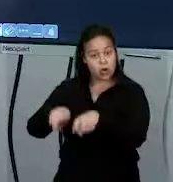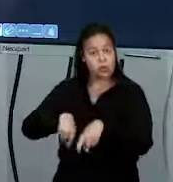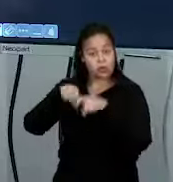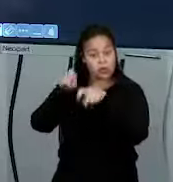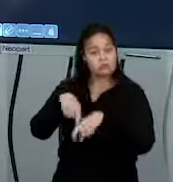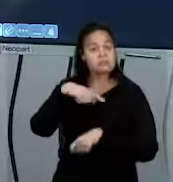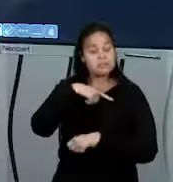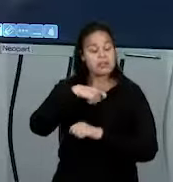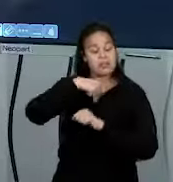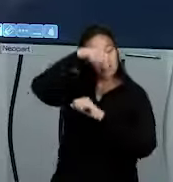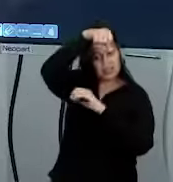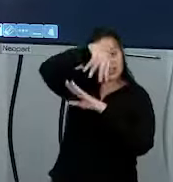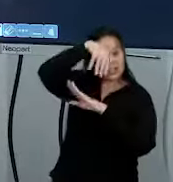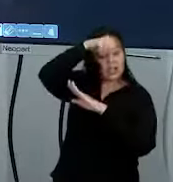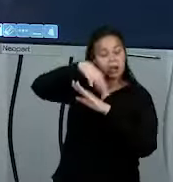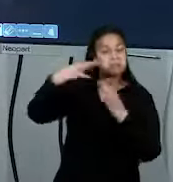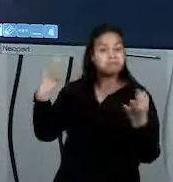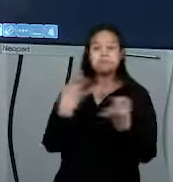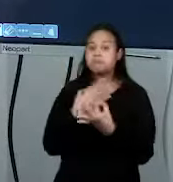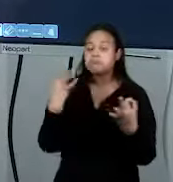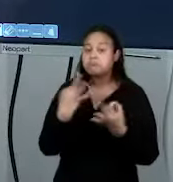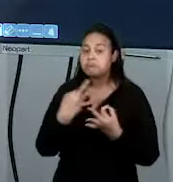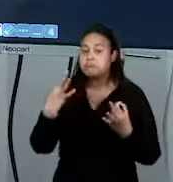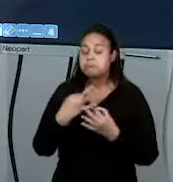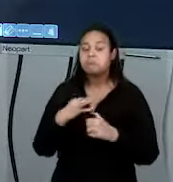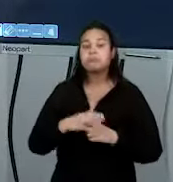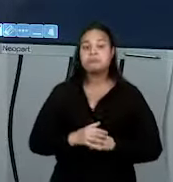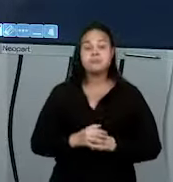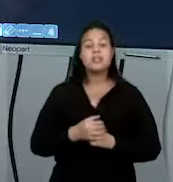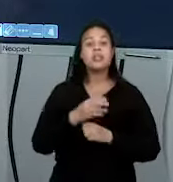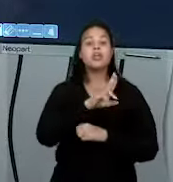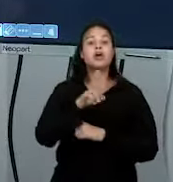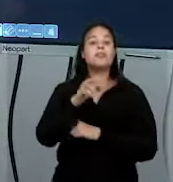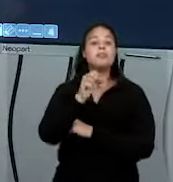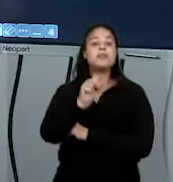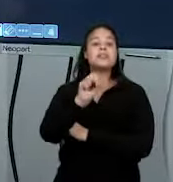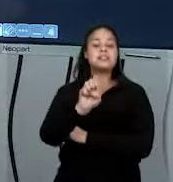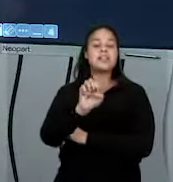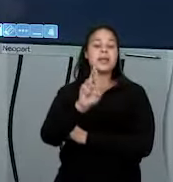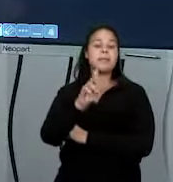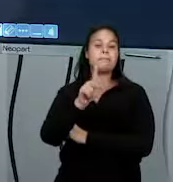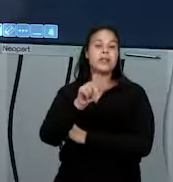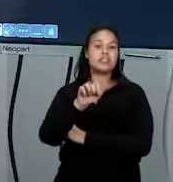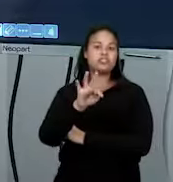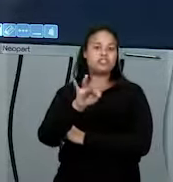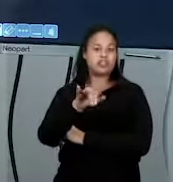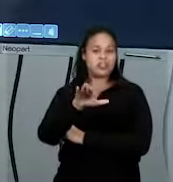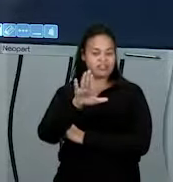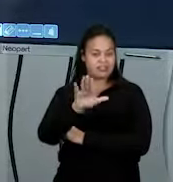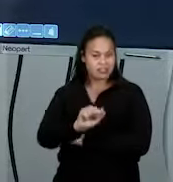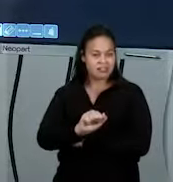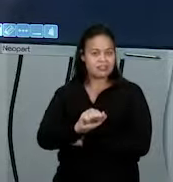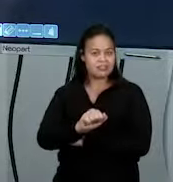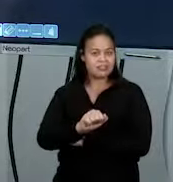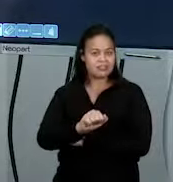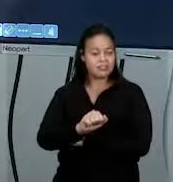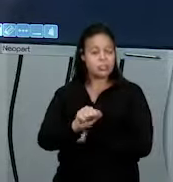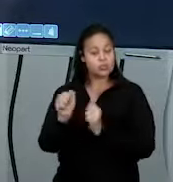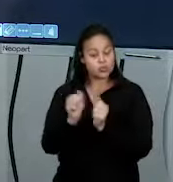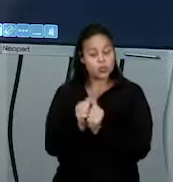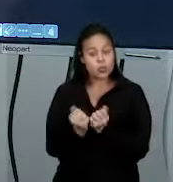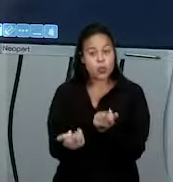de aquecimento que é excelente. A serpentina, que é ligada ao